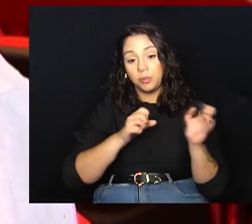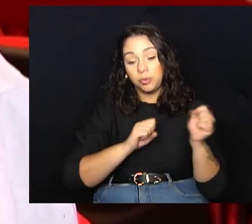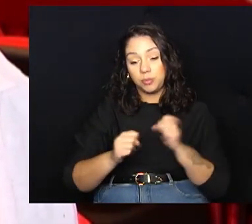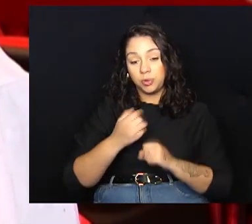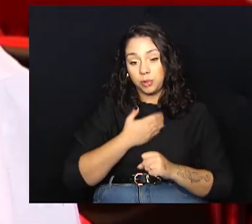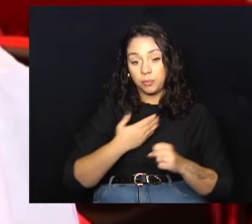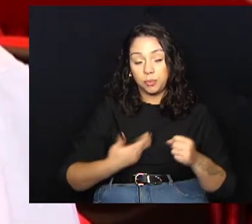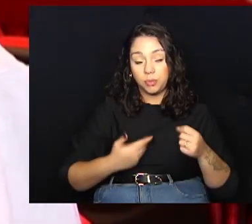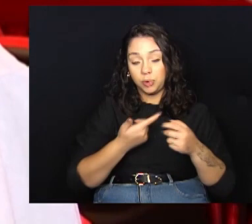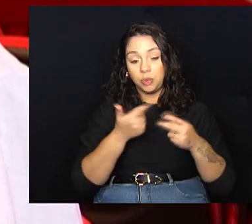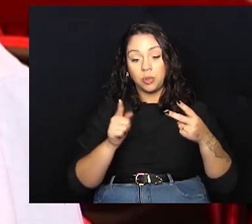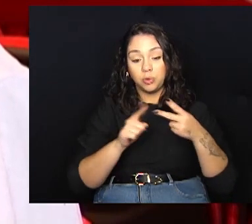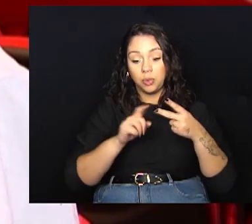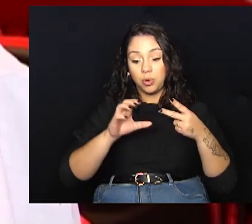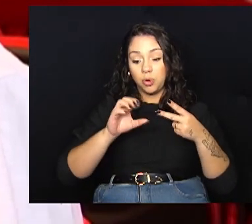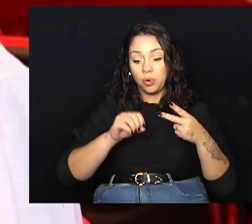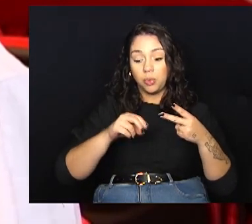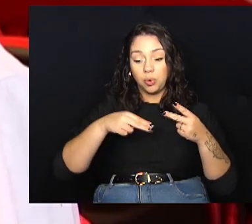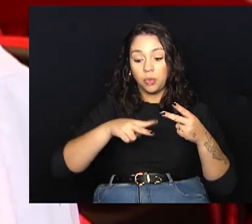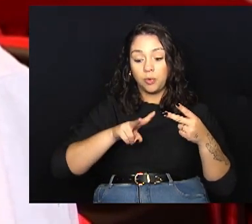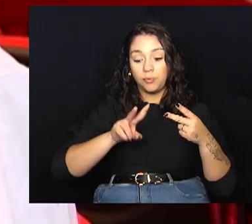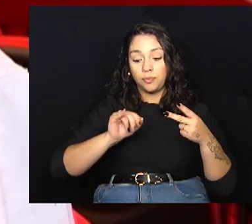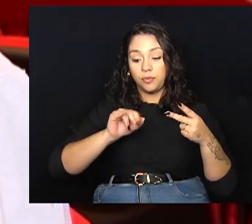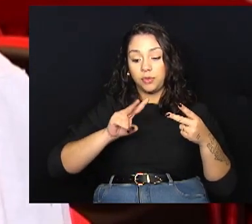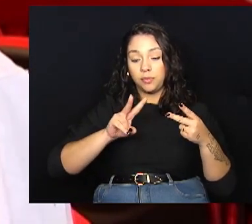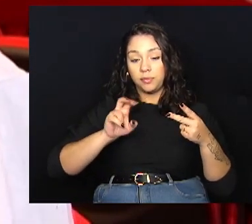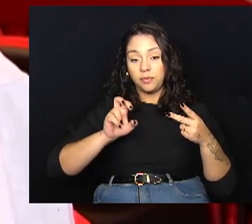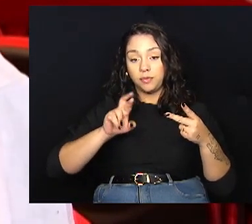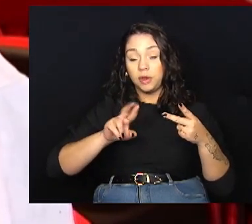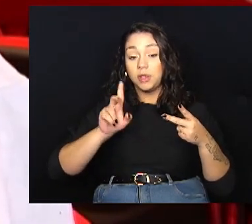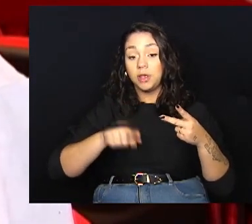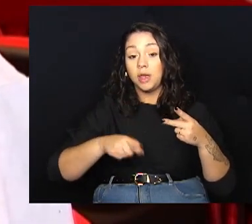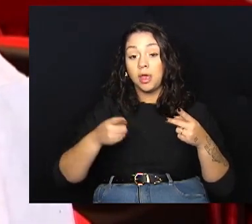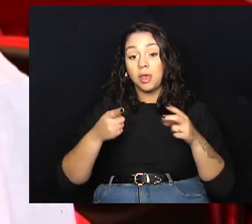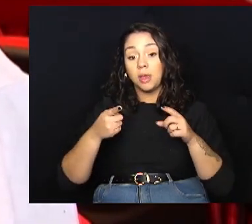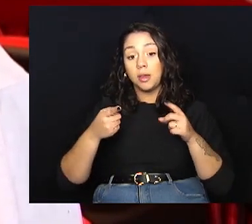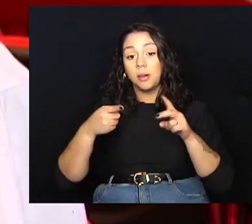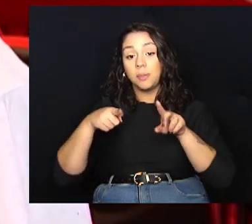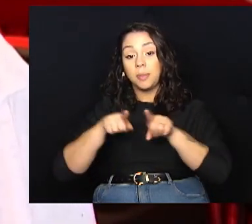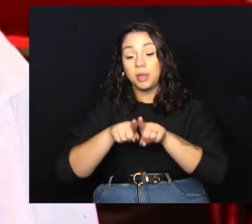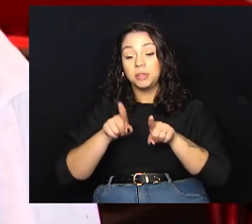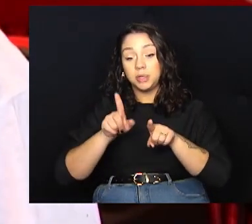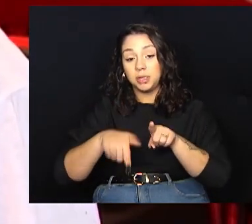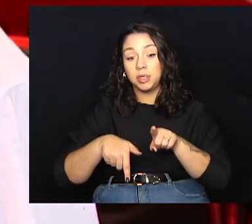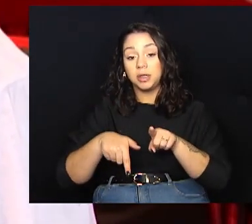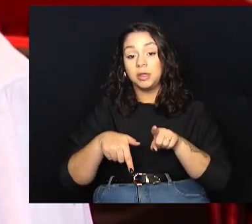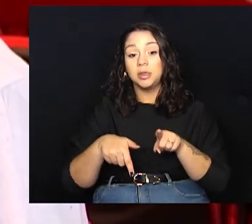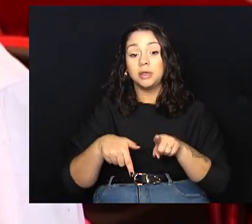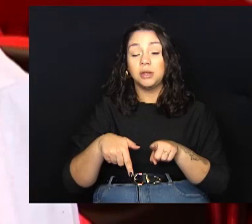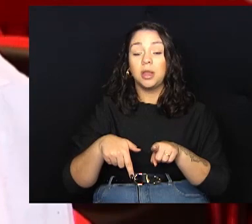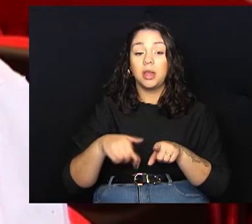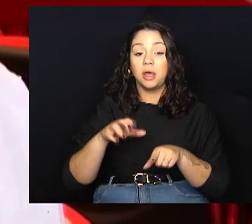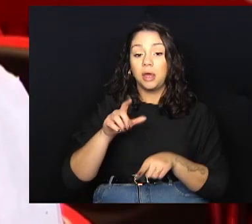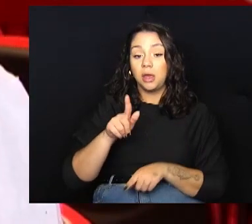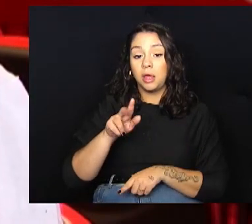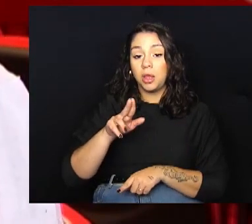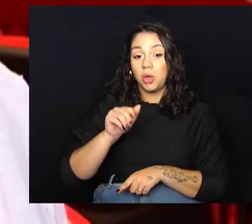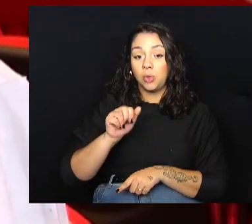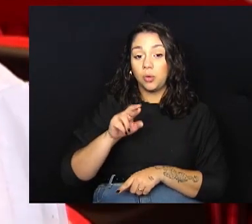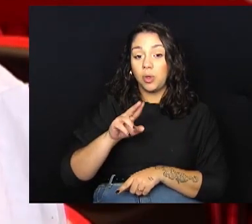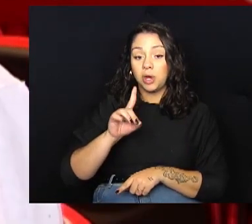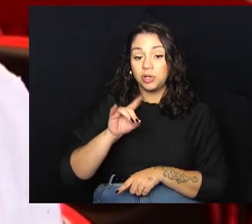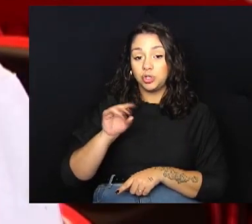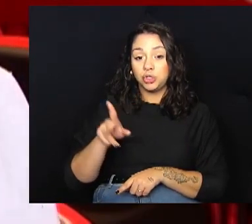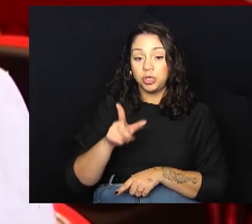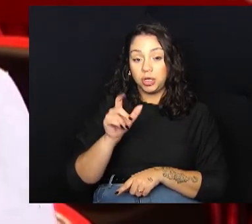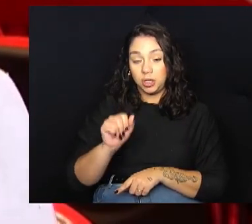é o conviver executado em parceria com a guardinha ou Associação de Educação do homem do amanhã é um serviço que